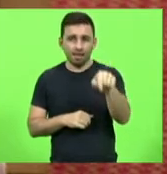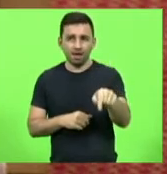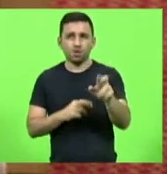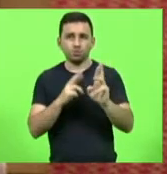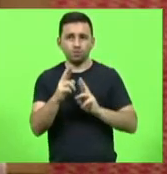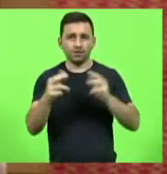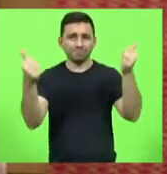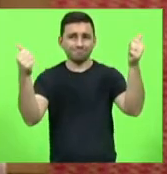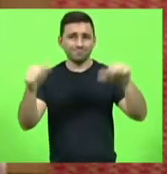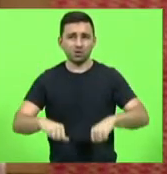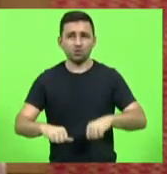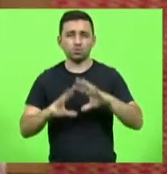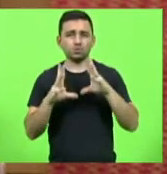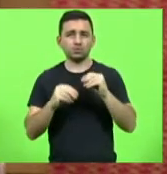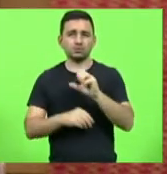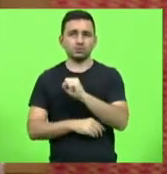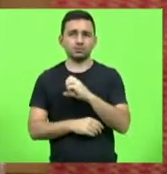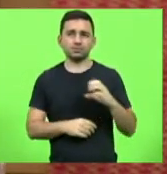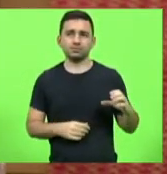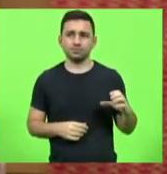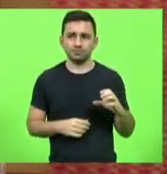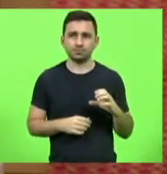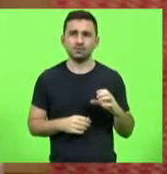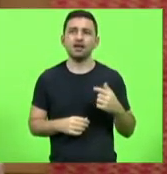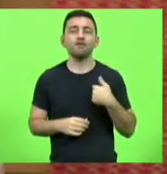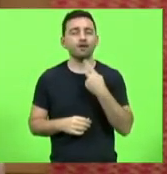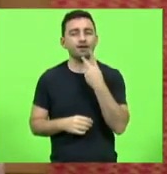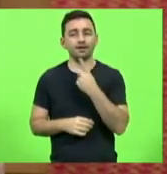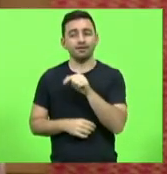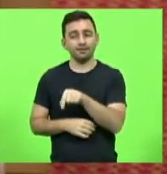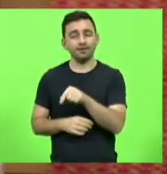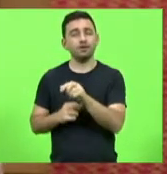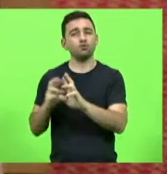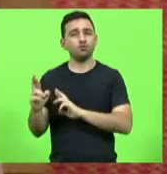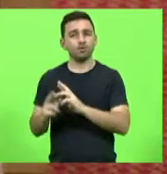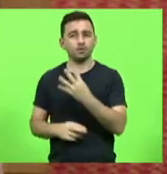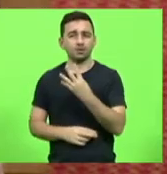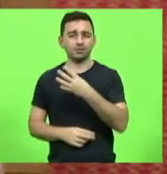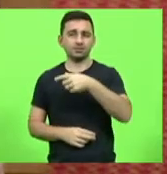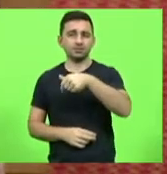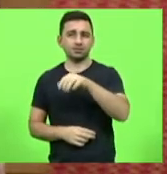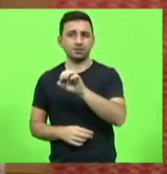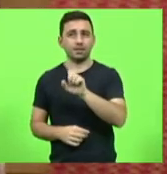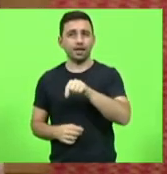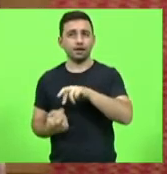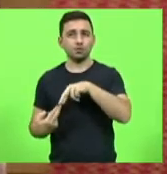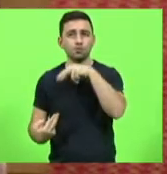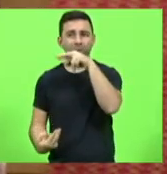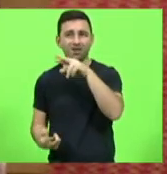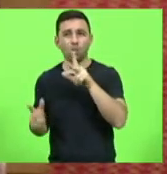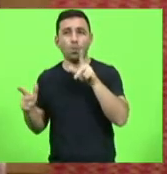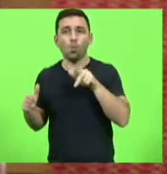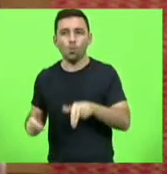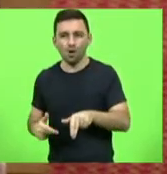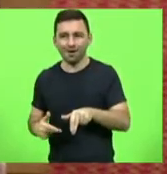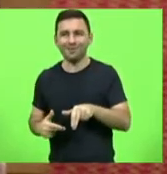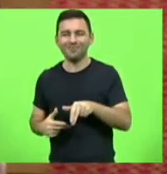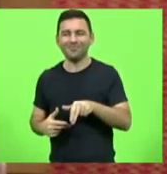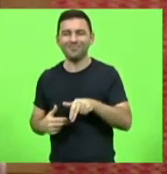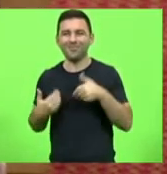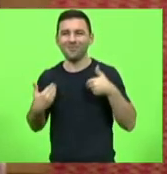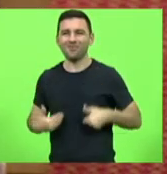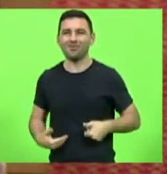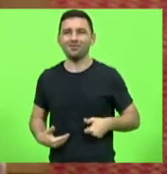Santa Catarina, eu digo, a 470, é a espinha dorsal, mas a BR-163,